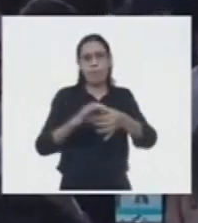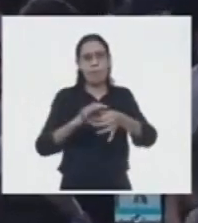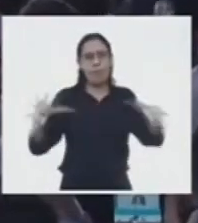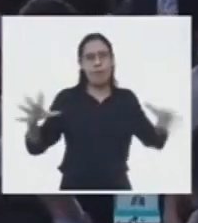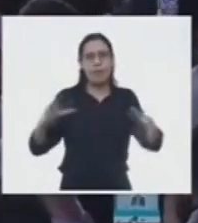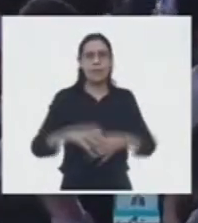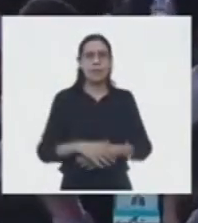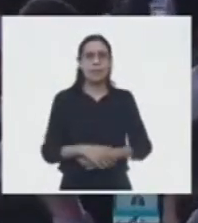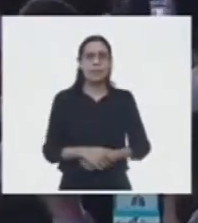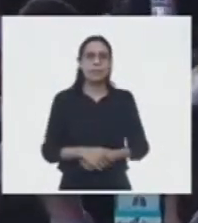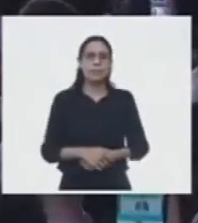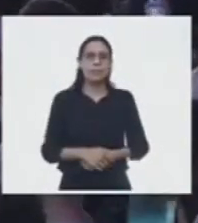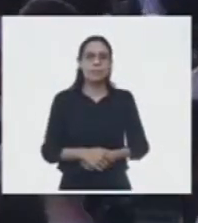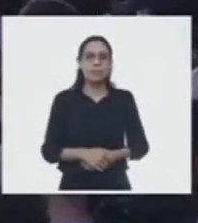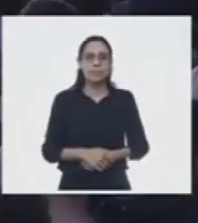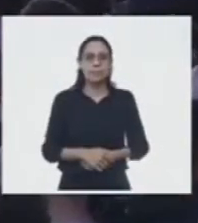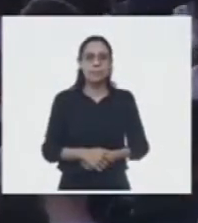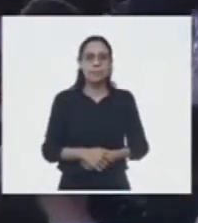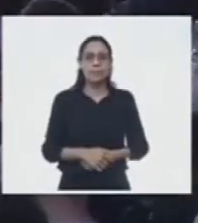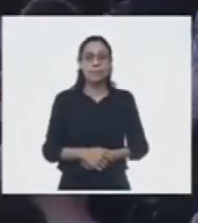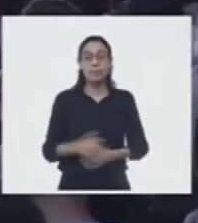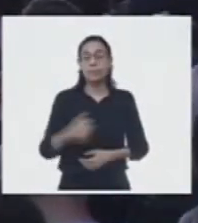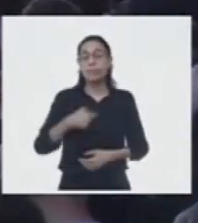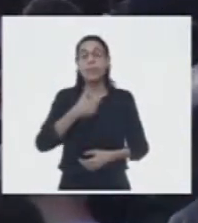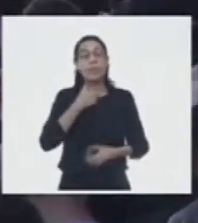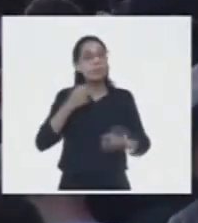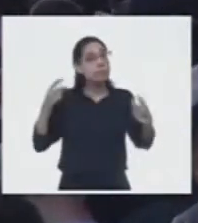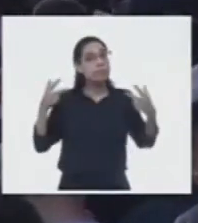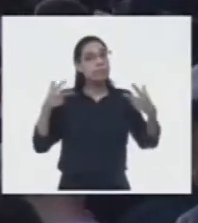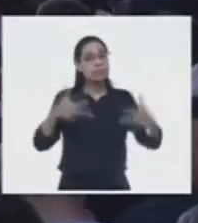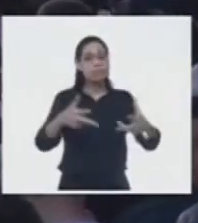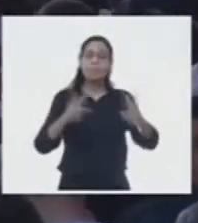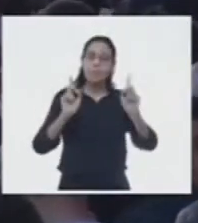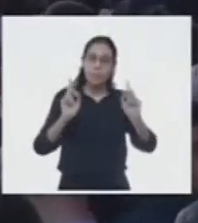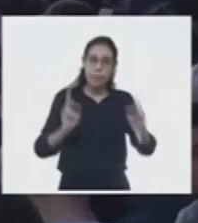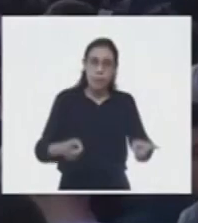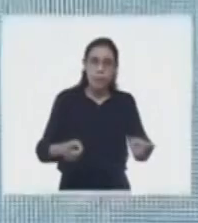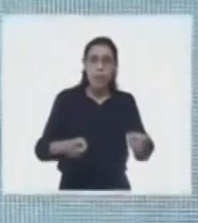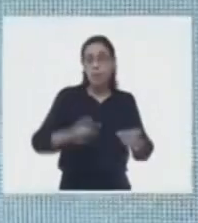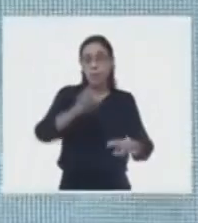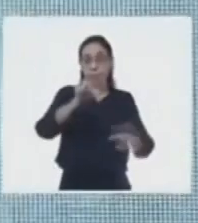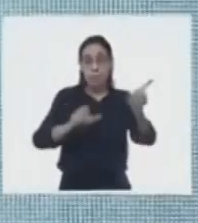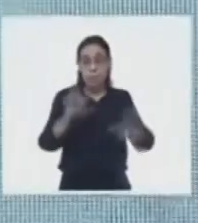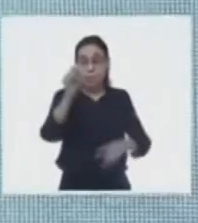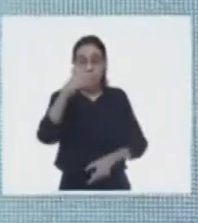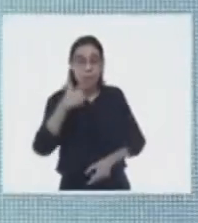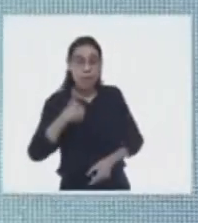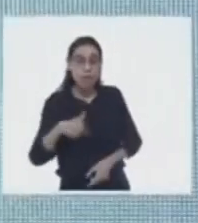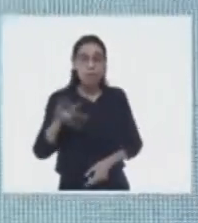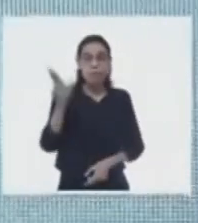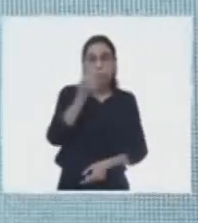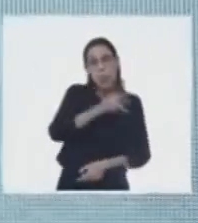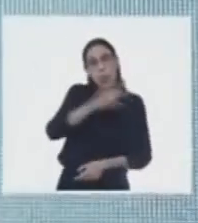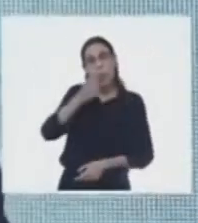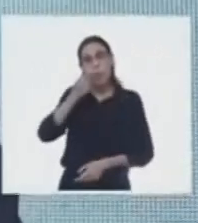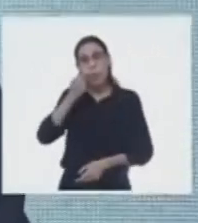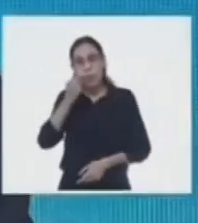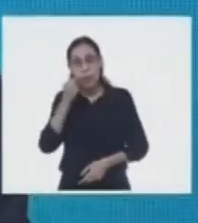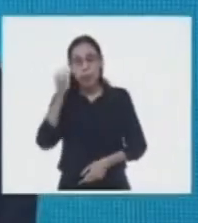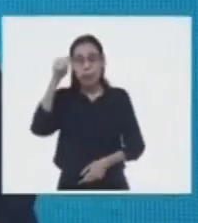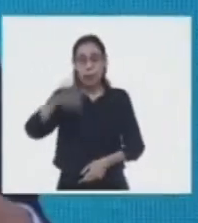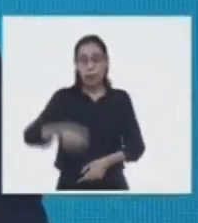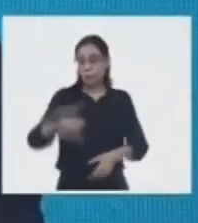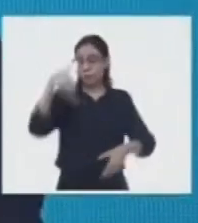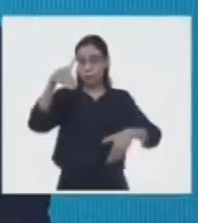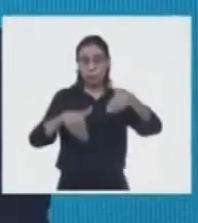União Nacional, e mencionando que o Milei contradiz todas essas questões. Então,